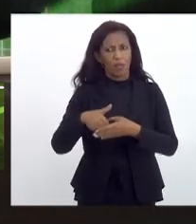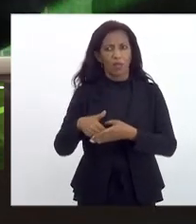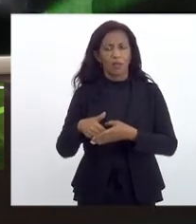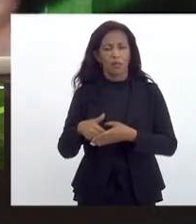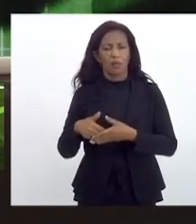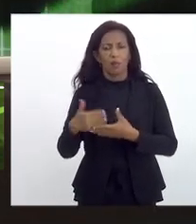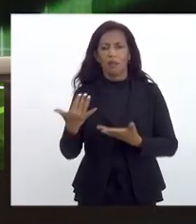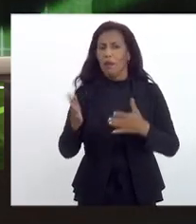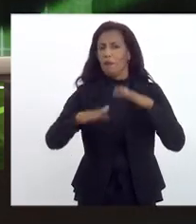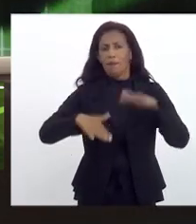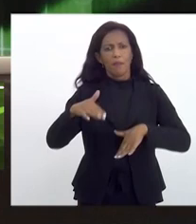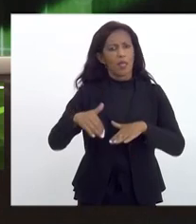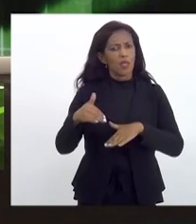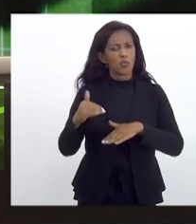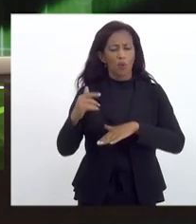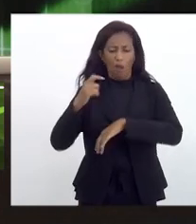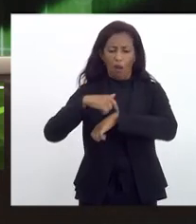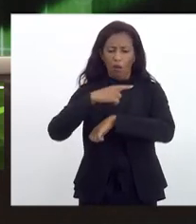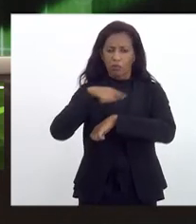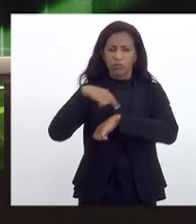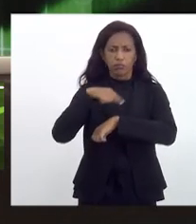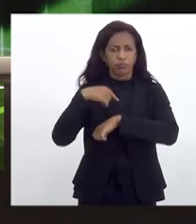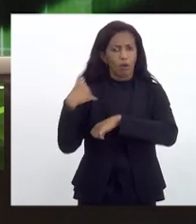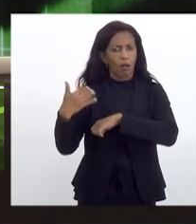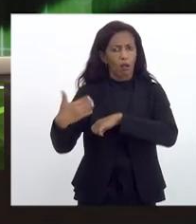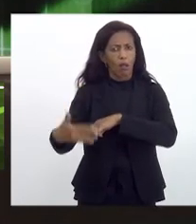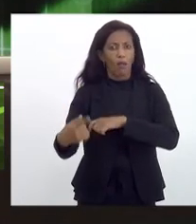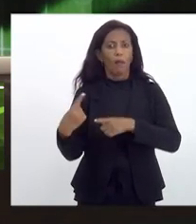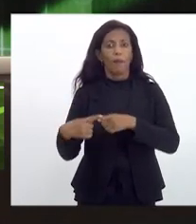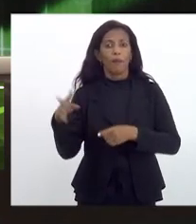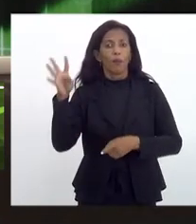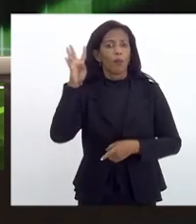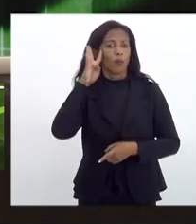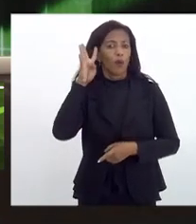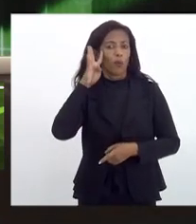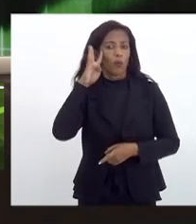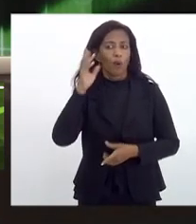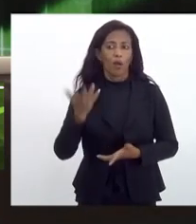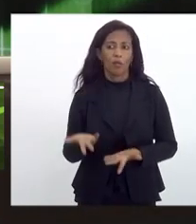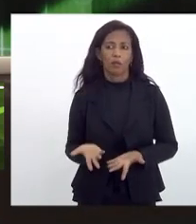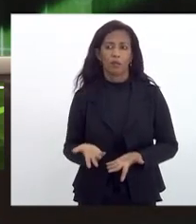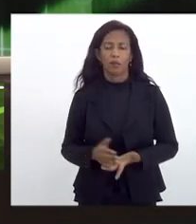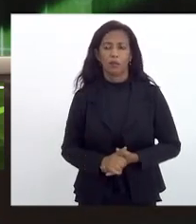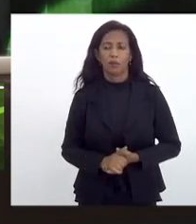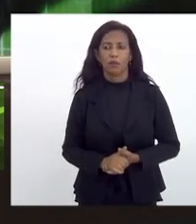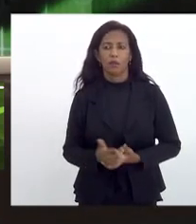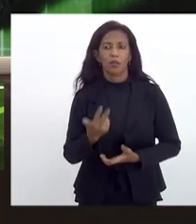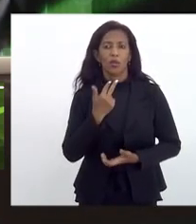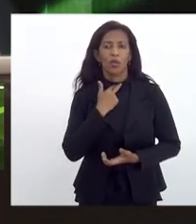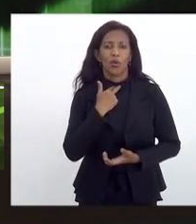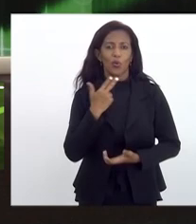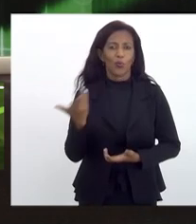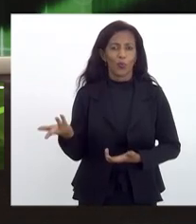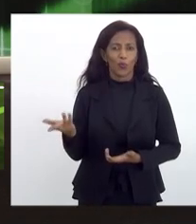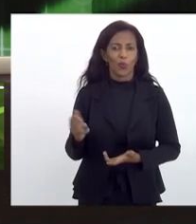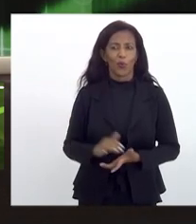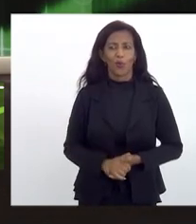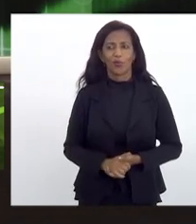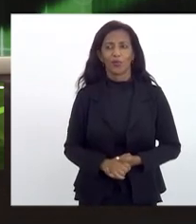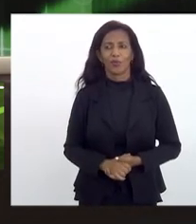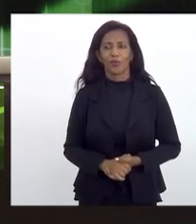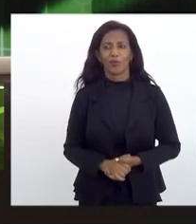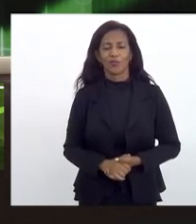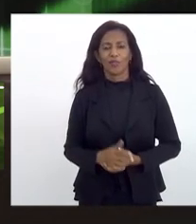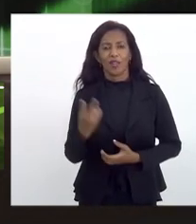10, 11, meia-noite porque na parte de quarto eu estaria impedido de ser salvo dublê como diz o Luiz Paulo